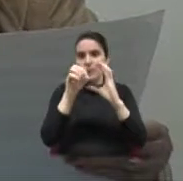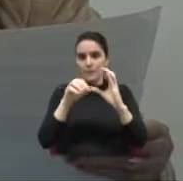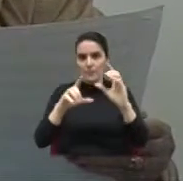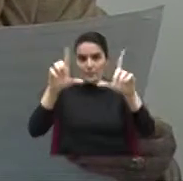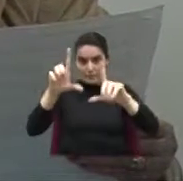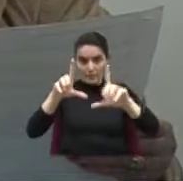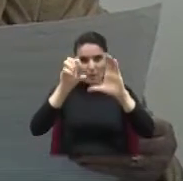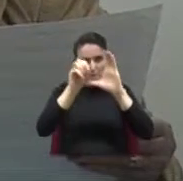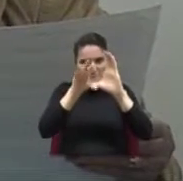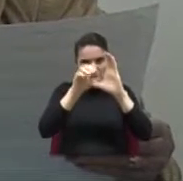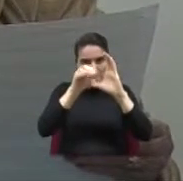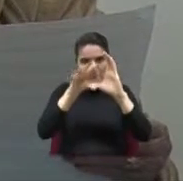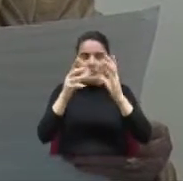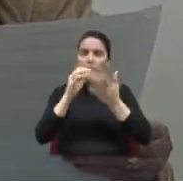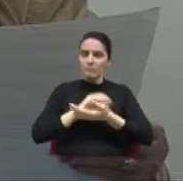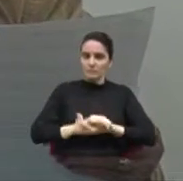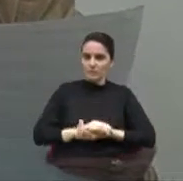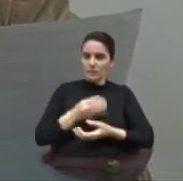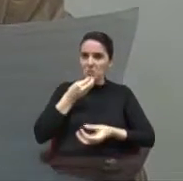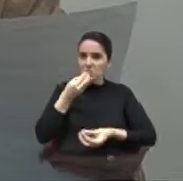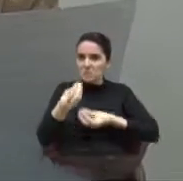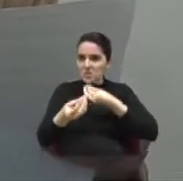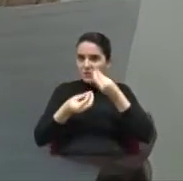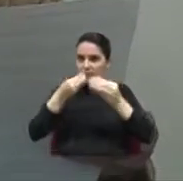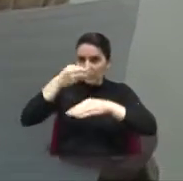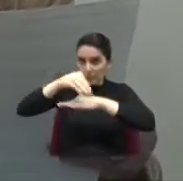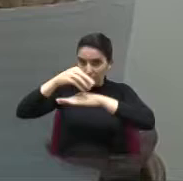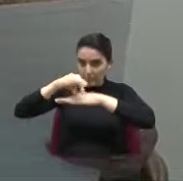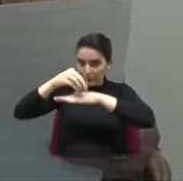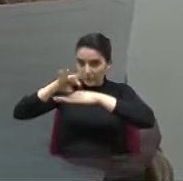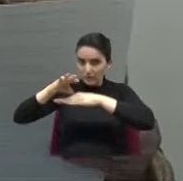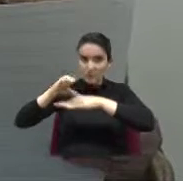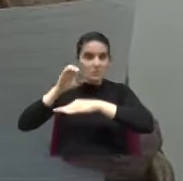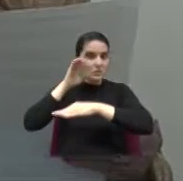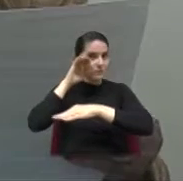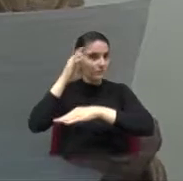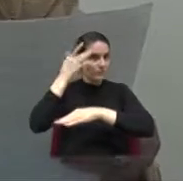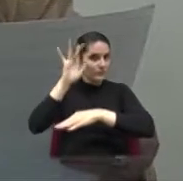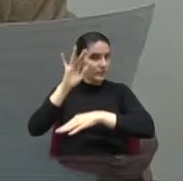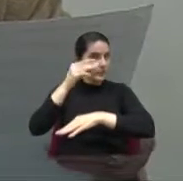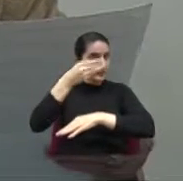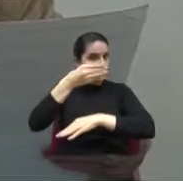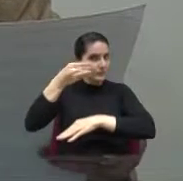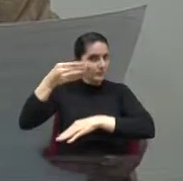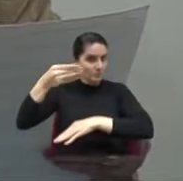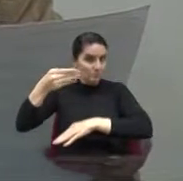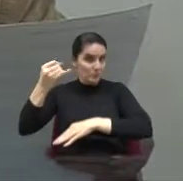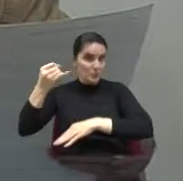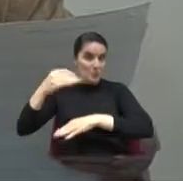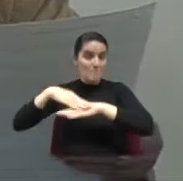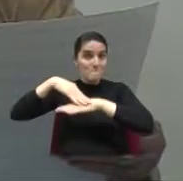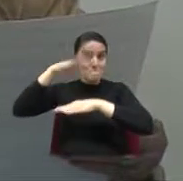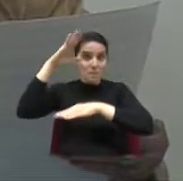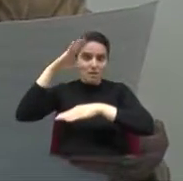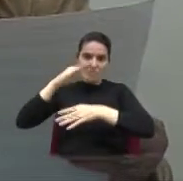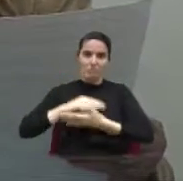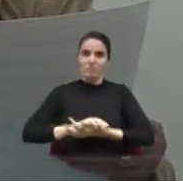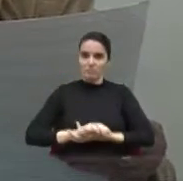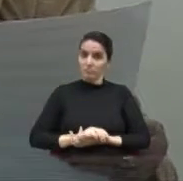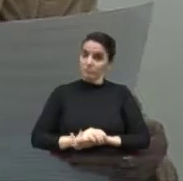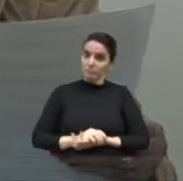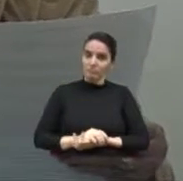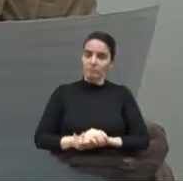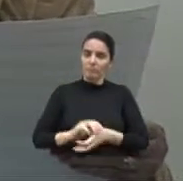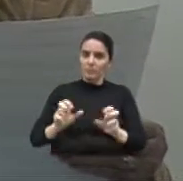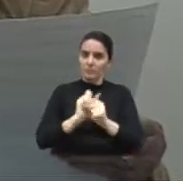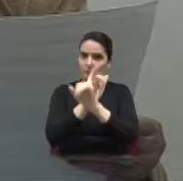requerimento, com informações que ainda não tenho, quer dizer que não é 3 milhões, é mais que isso. Quero aqui deixar